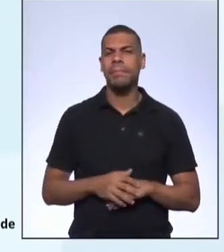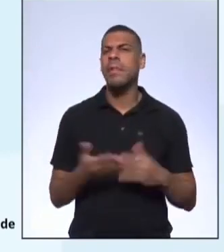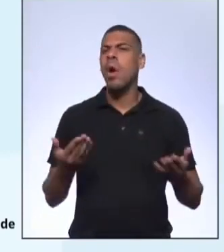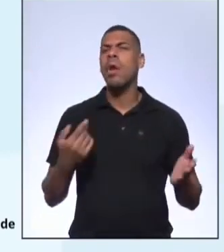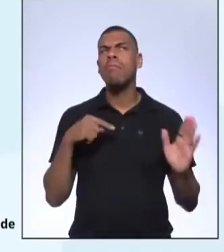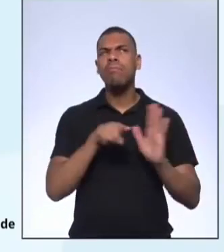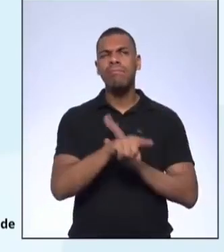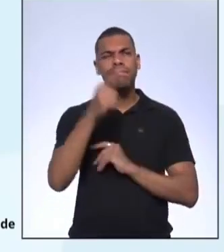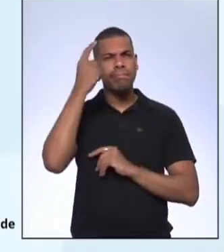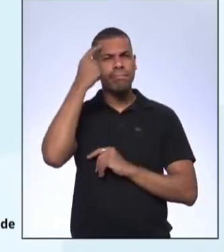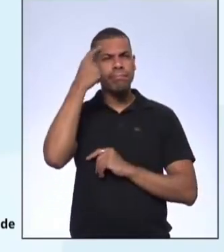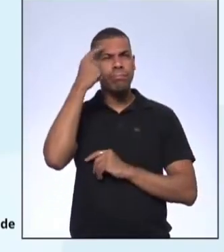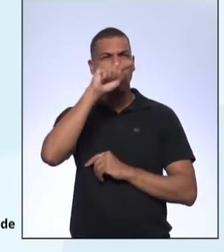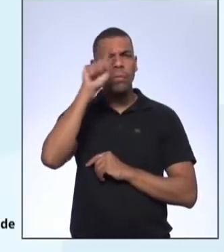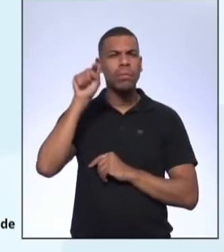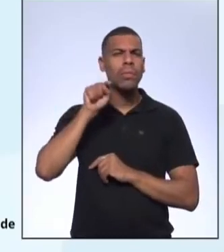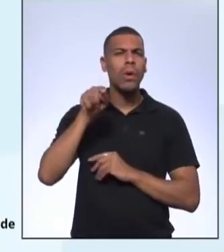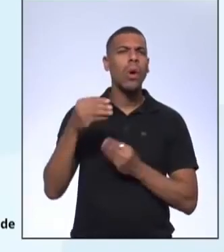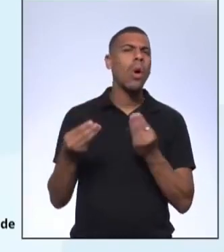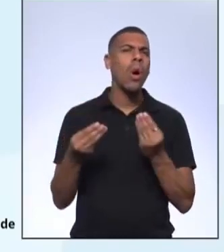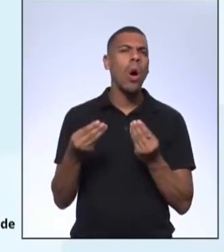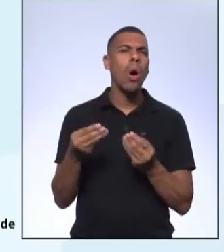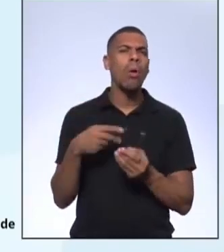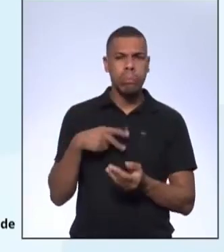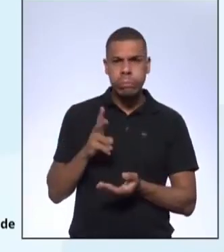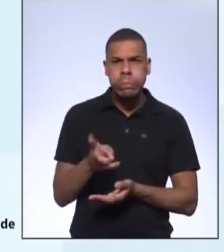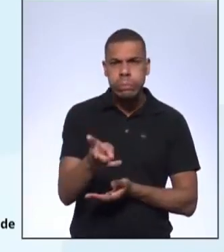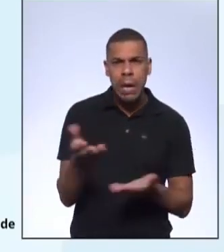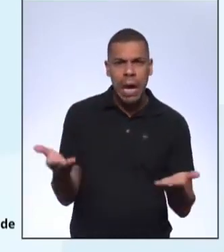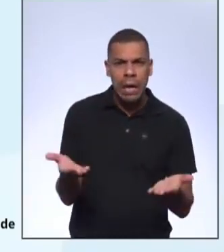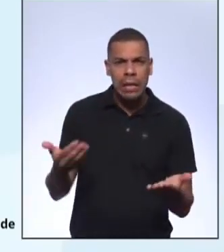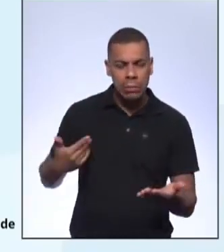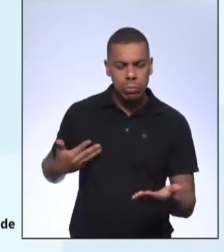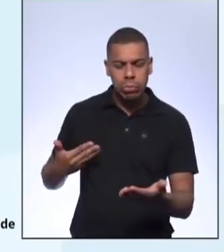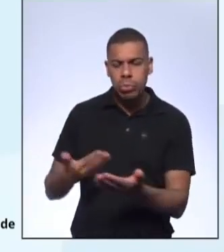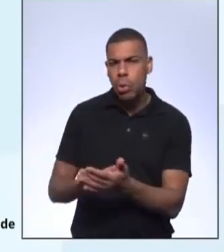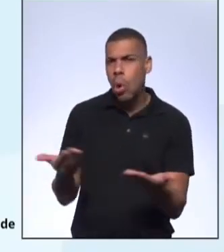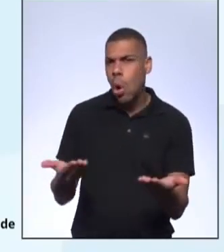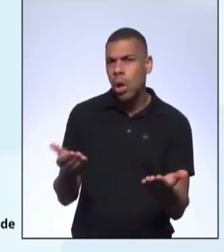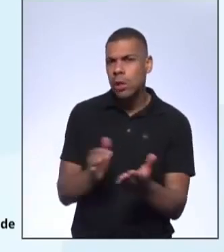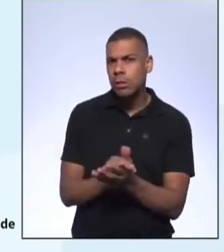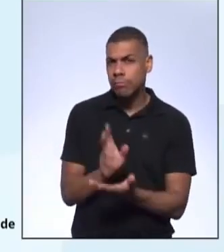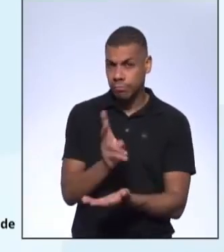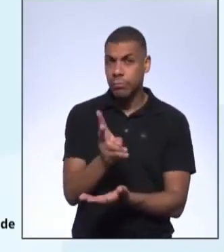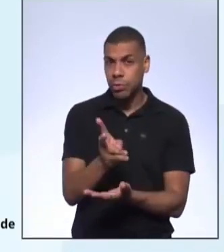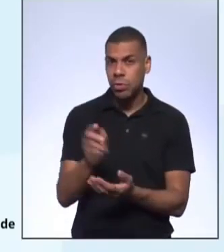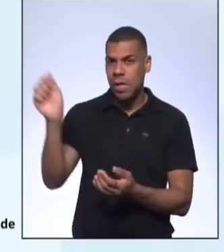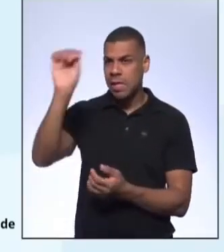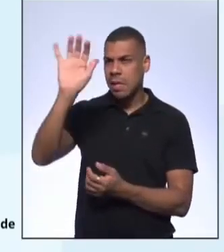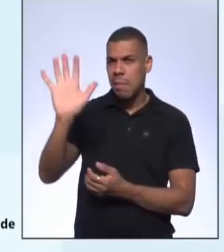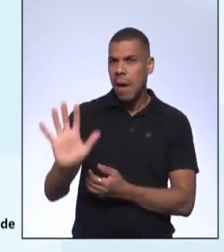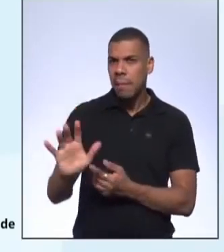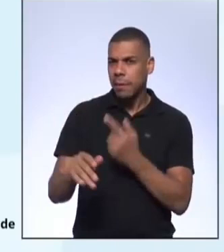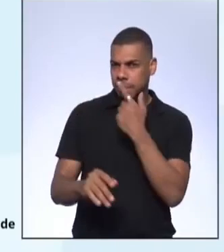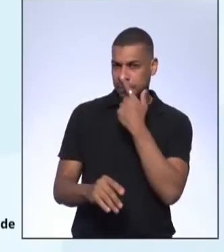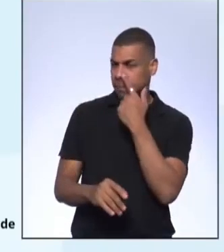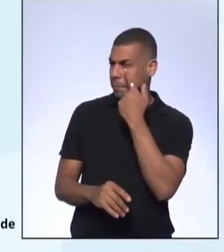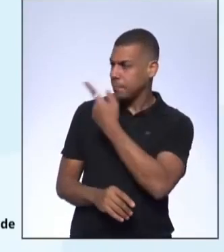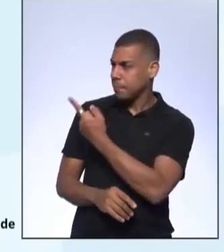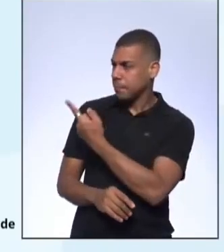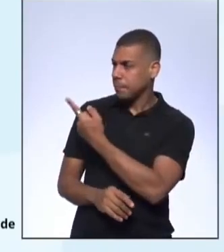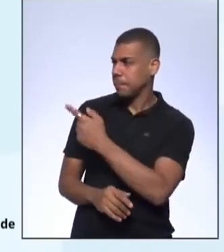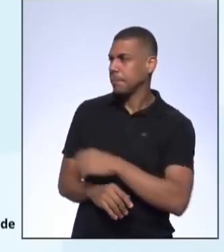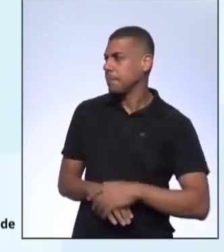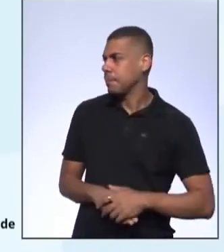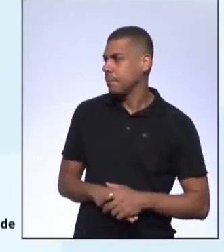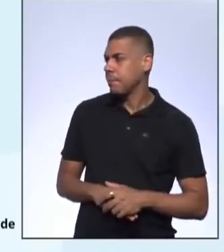que fica aí para a gente no ar, eles continuam distribuídos assim? Será que esse mapa, será que se a gente fosse fazer